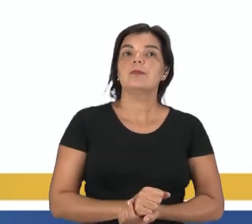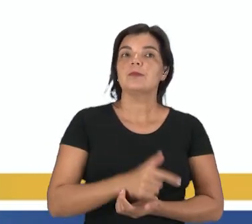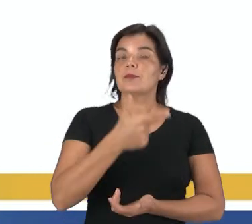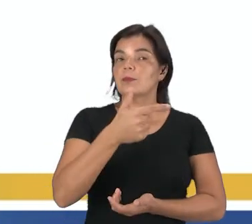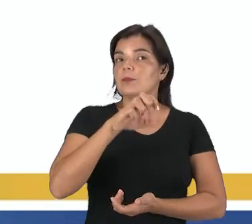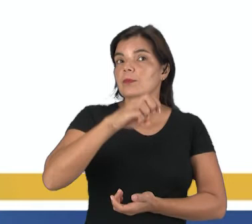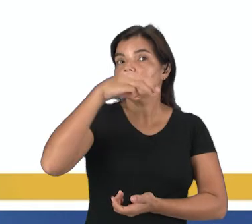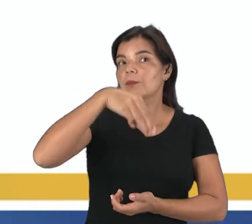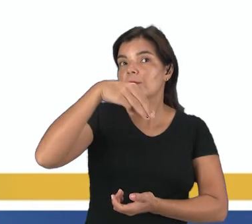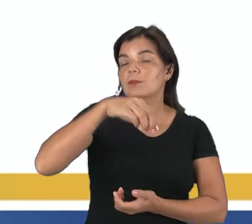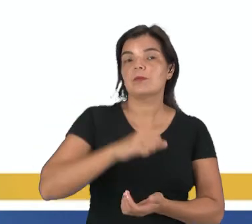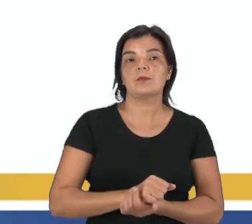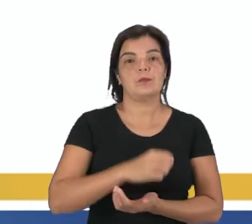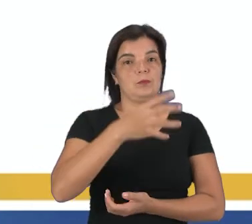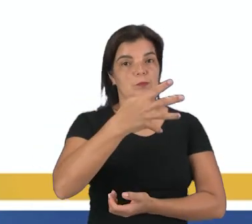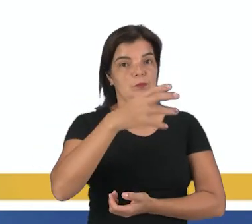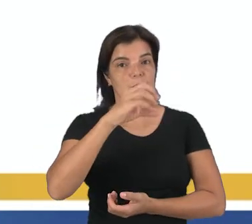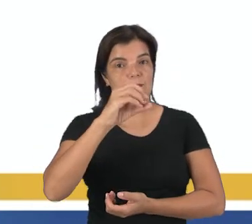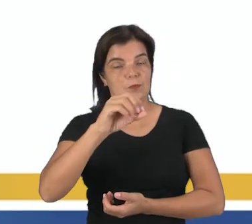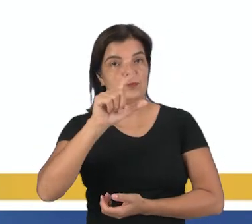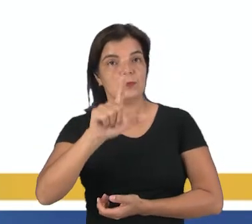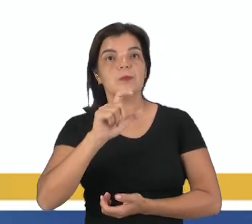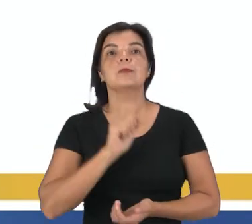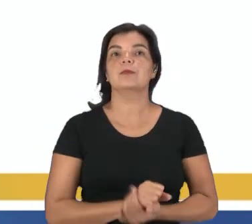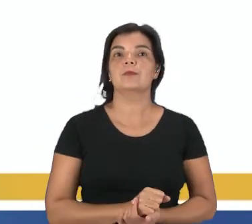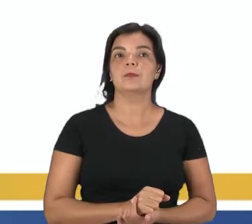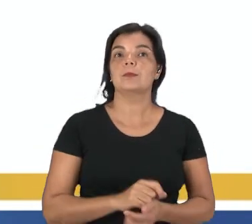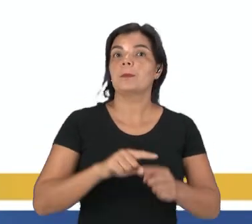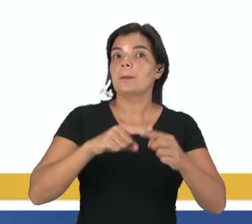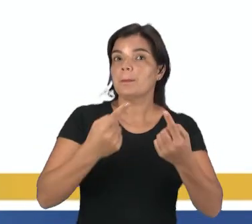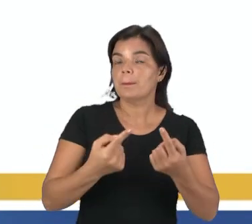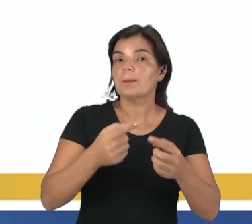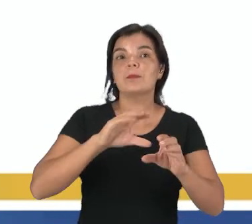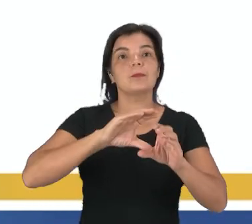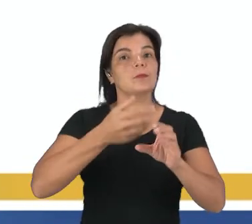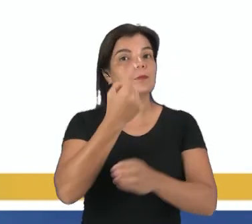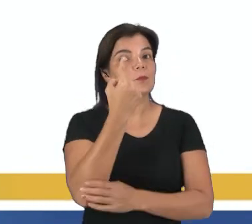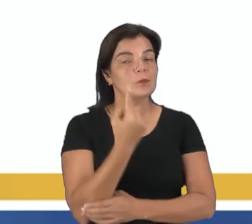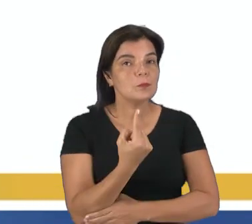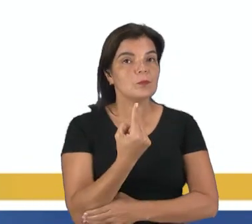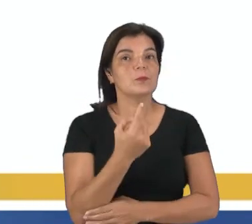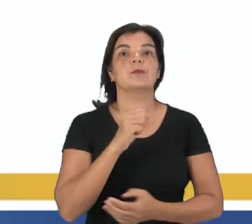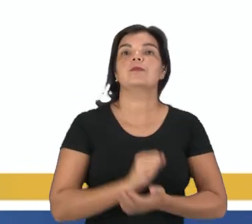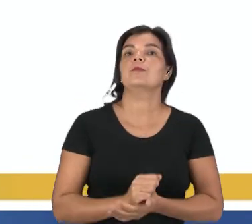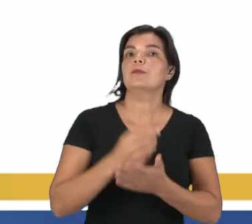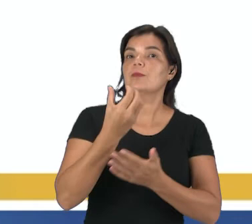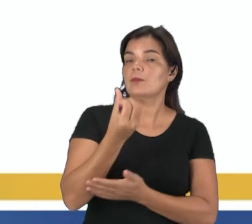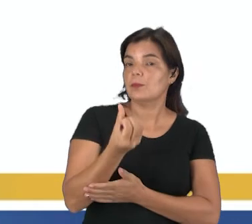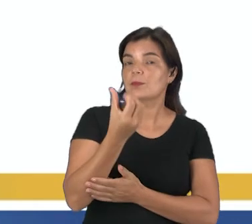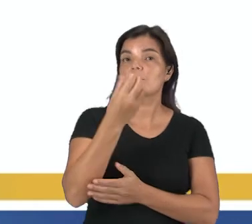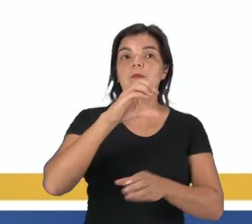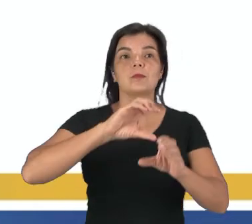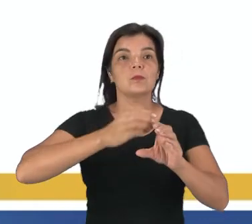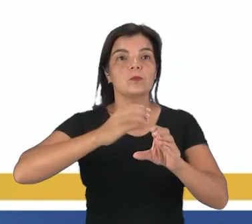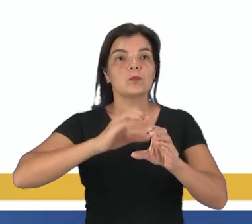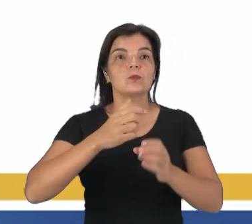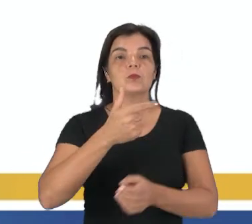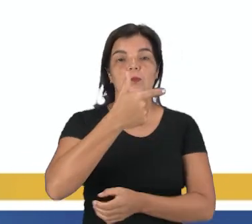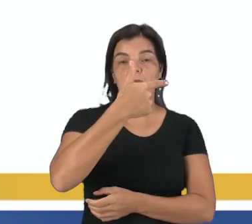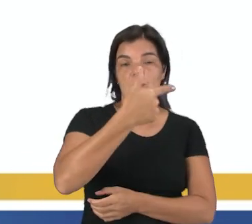25 minutos ela gasta 400 litros. Só que isso é em uma torneira só. E em 6 torneiras ela vai